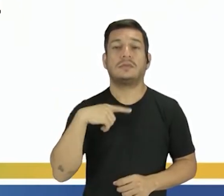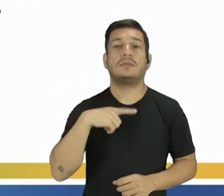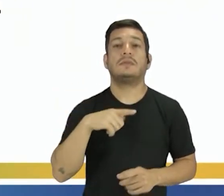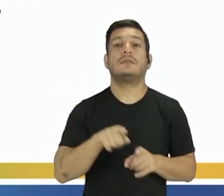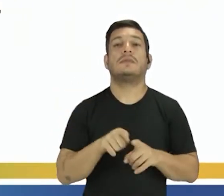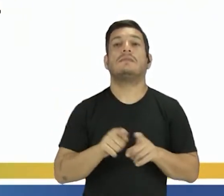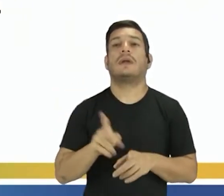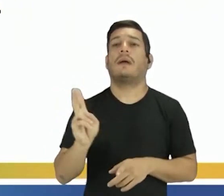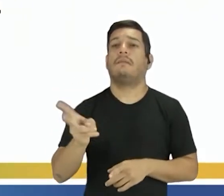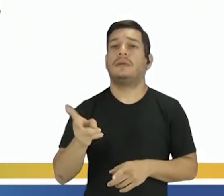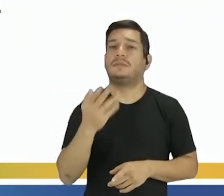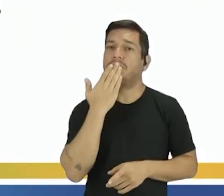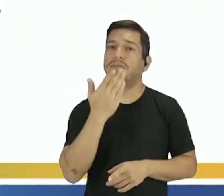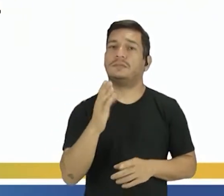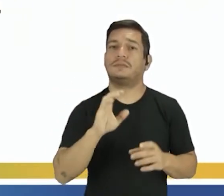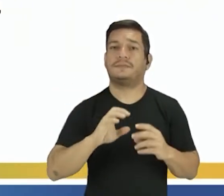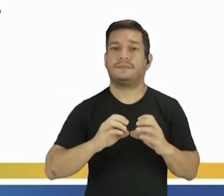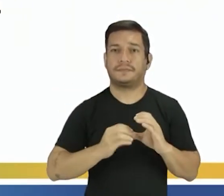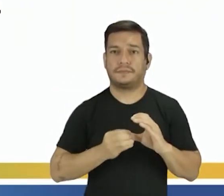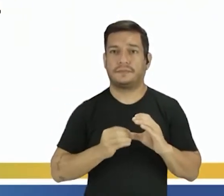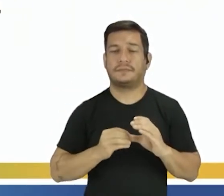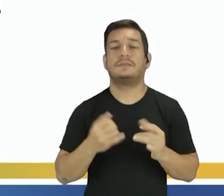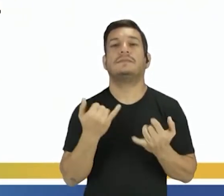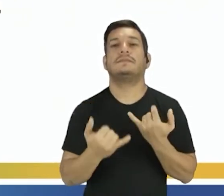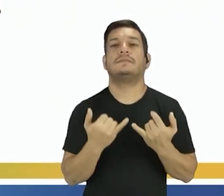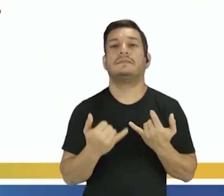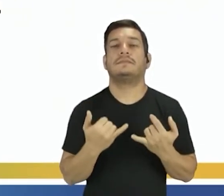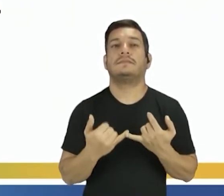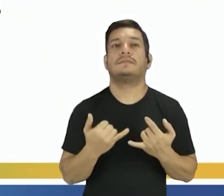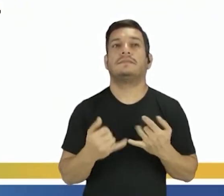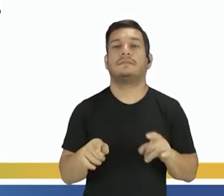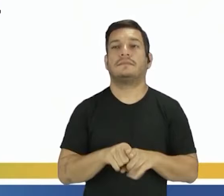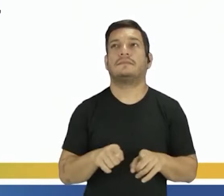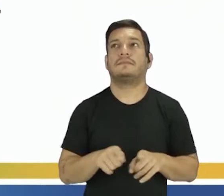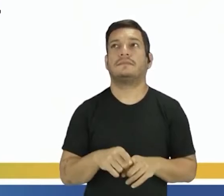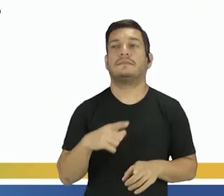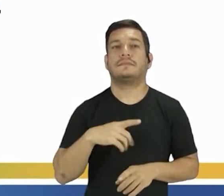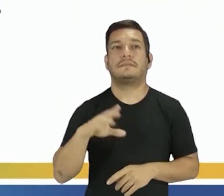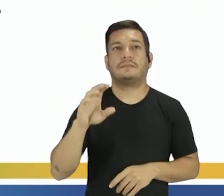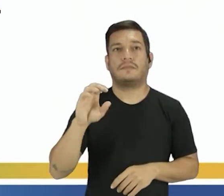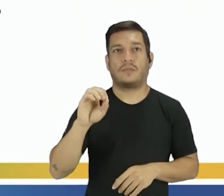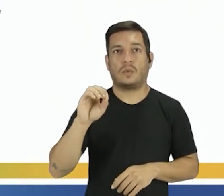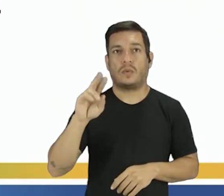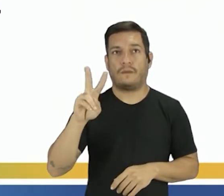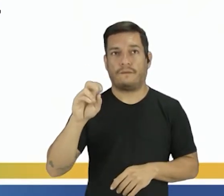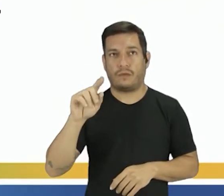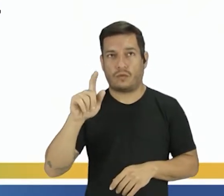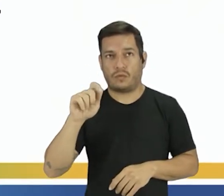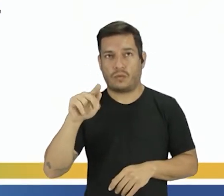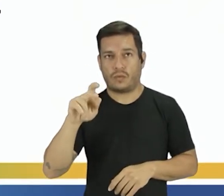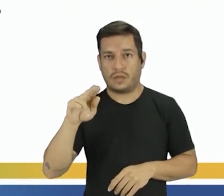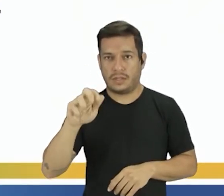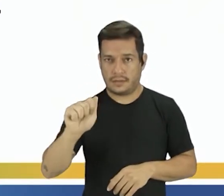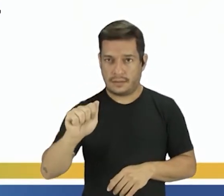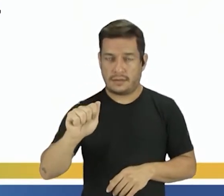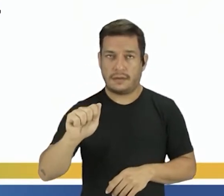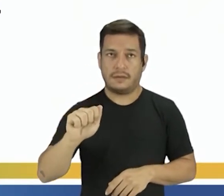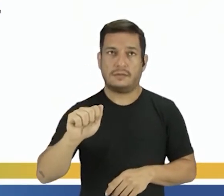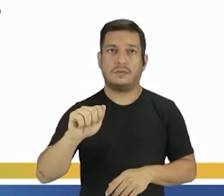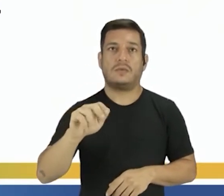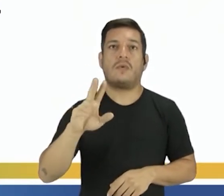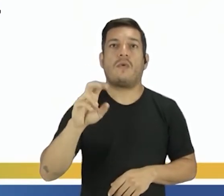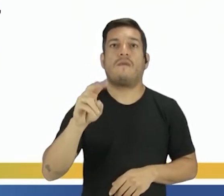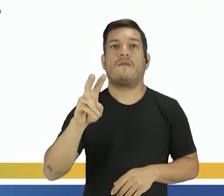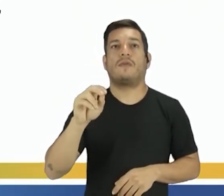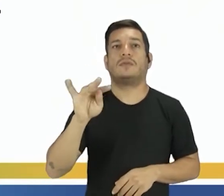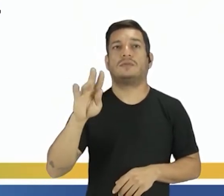nós vamos ter os mesmos tipos celulares, é muito semelhante. Nós vamos ter também a oogônia, ovogônia, tá? O